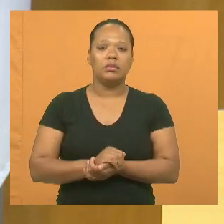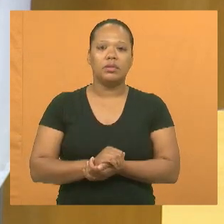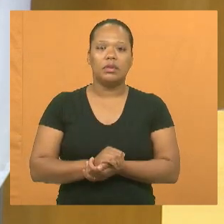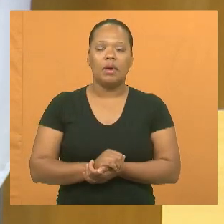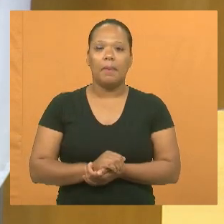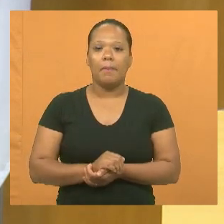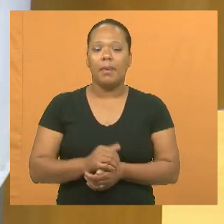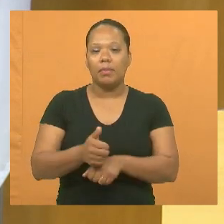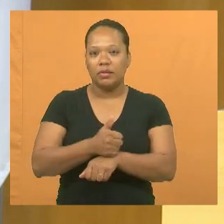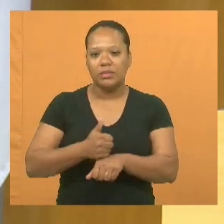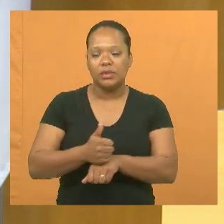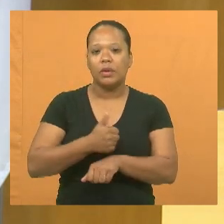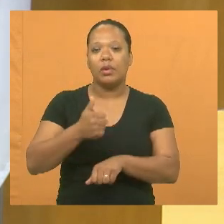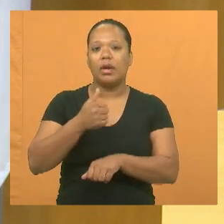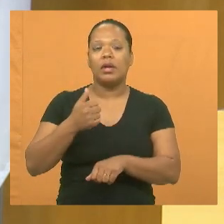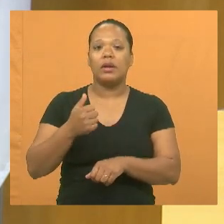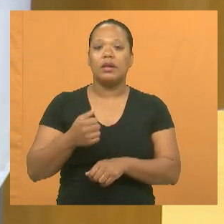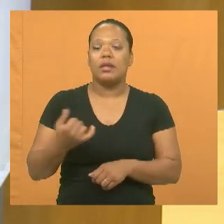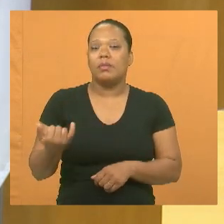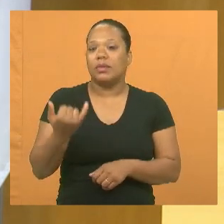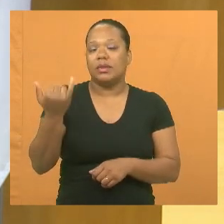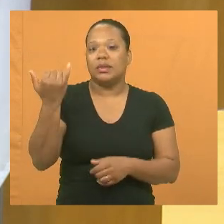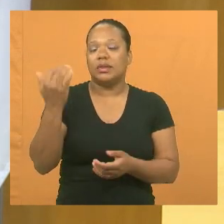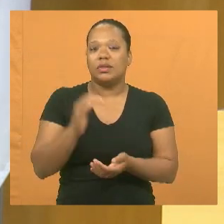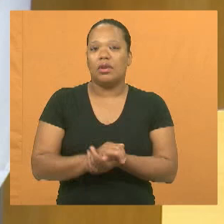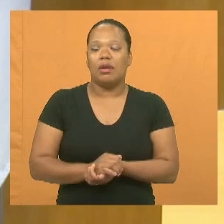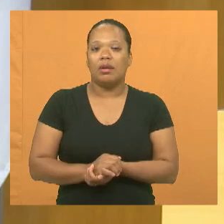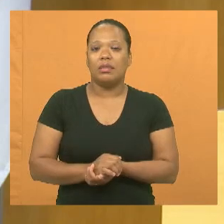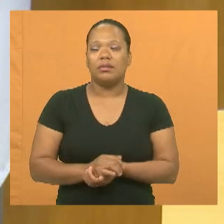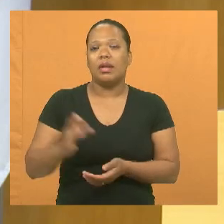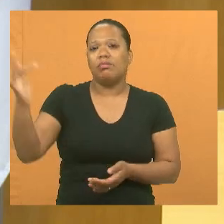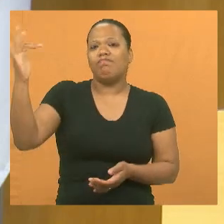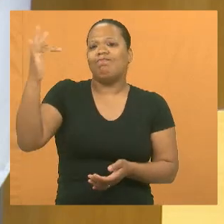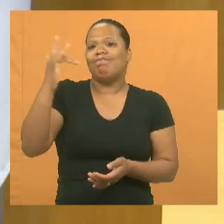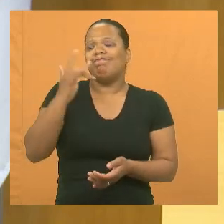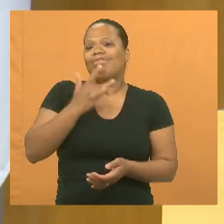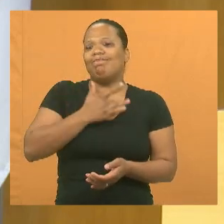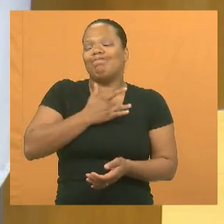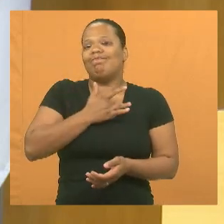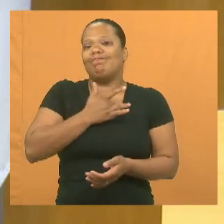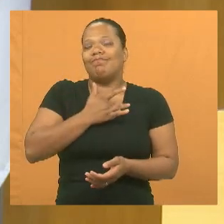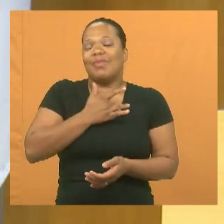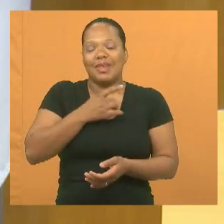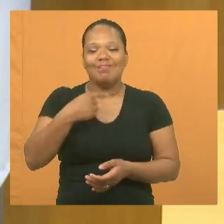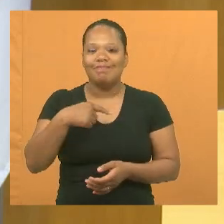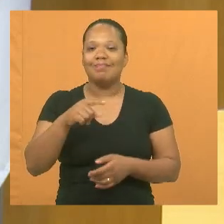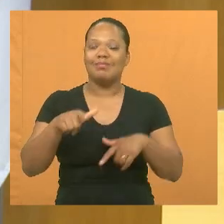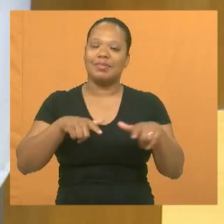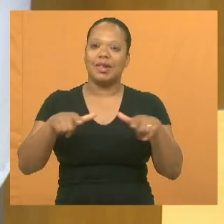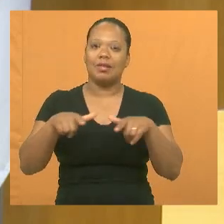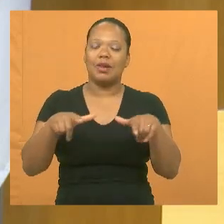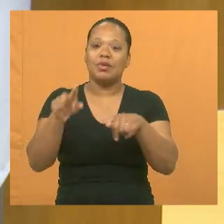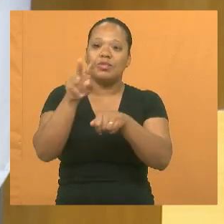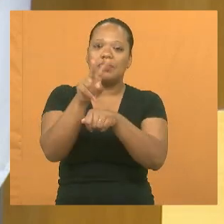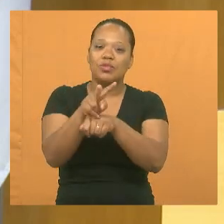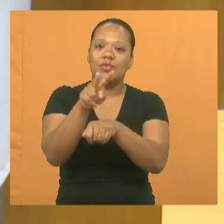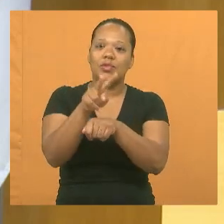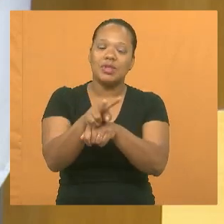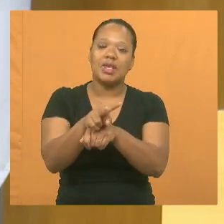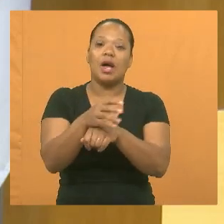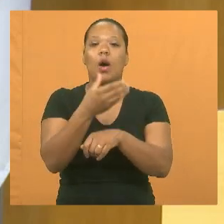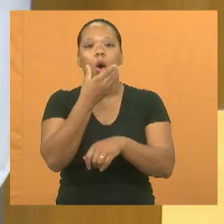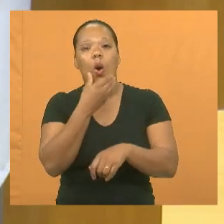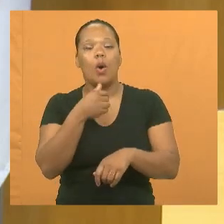do que profissão, tinha que ser vocacionado para assumir essa missão de cuidar de outros